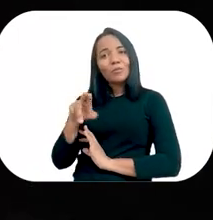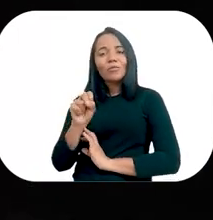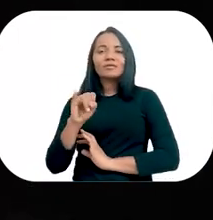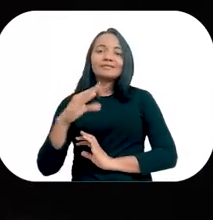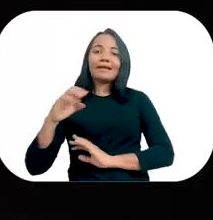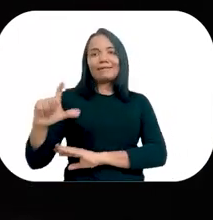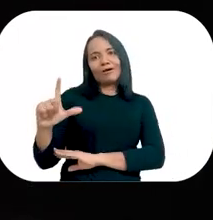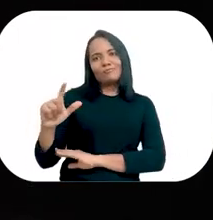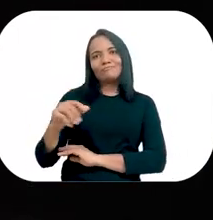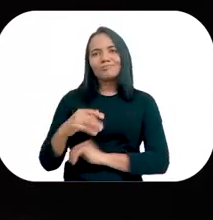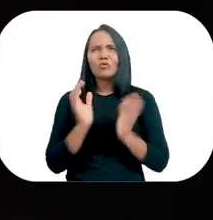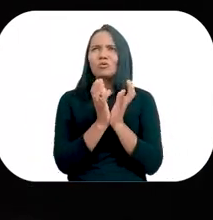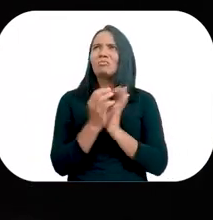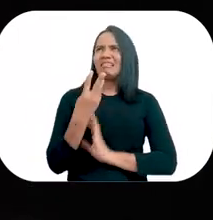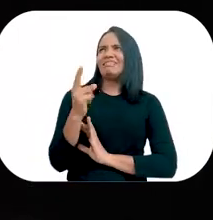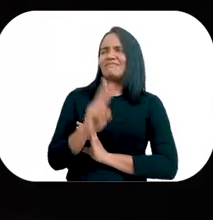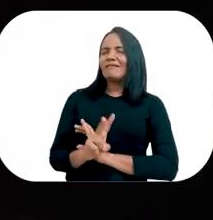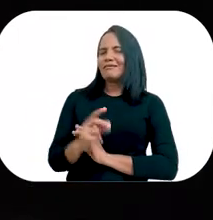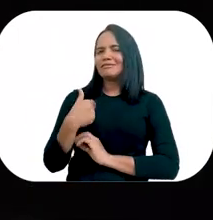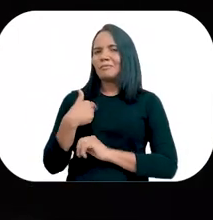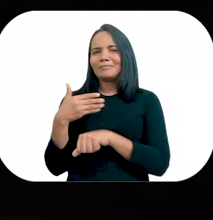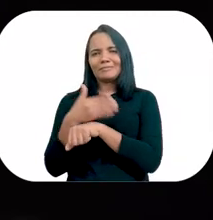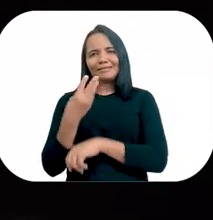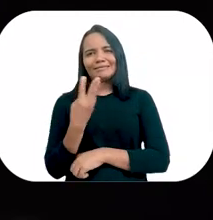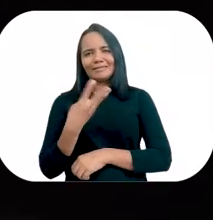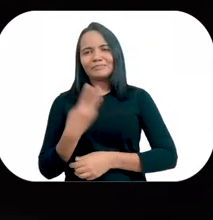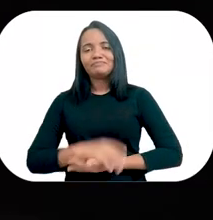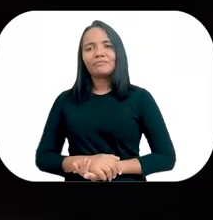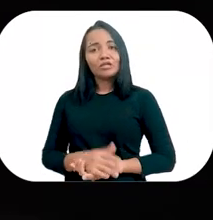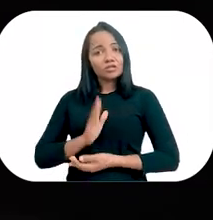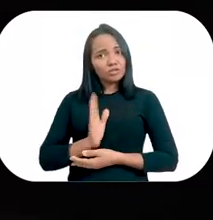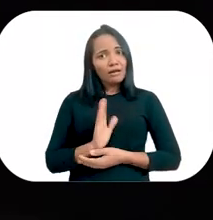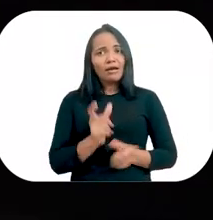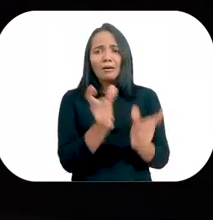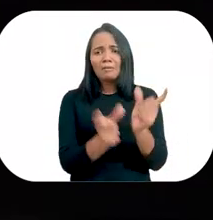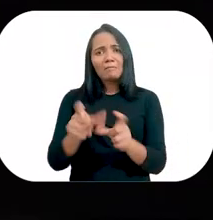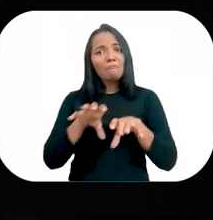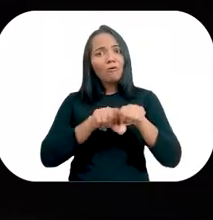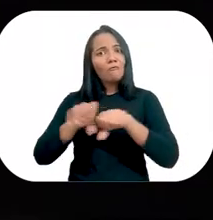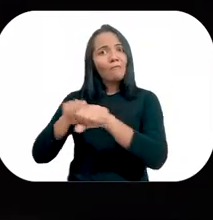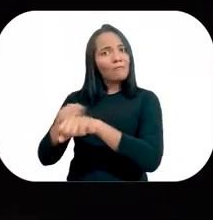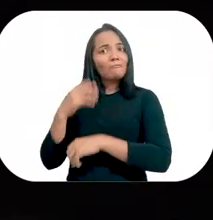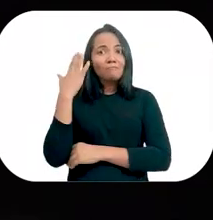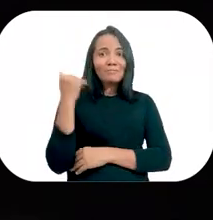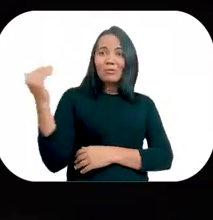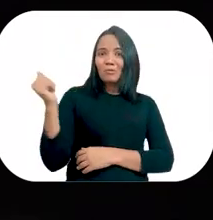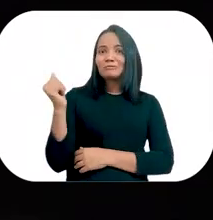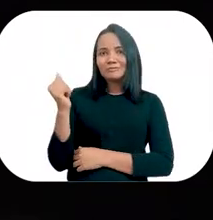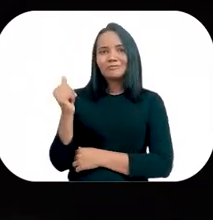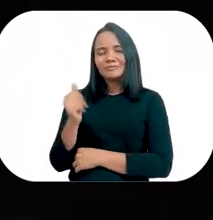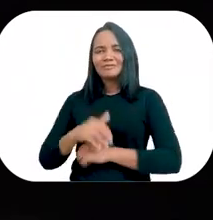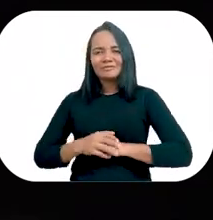Que dessa banda já se formaram vários outros artistas que hoje tocam com grandes artistas nacionais.